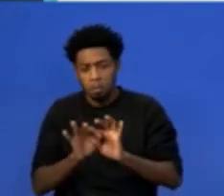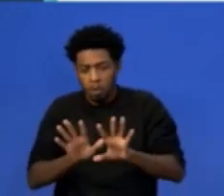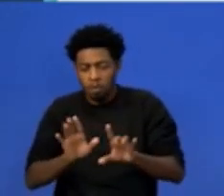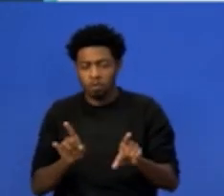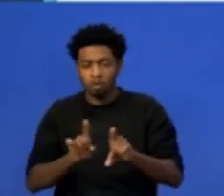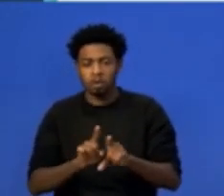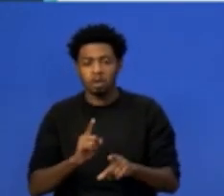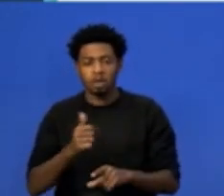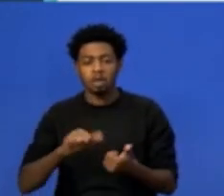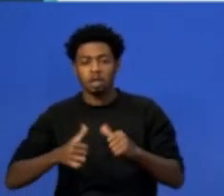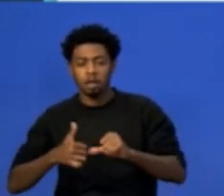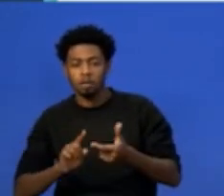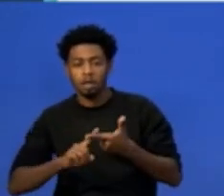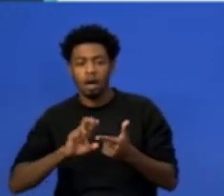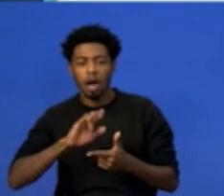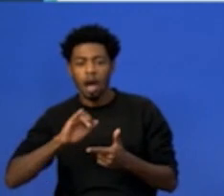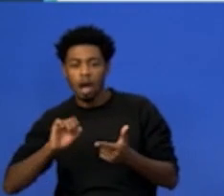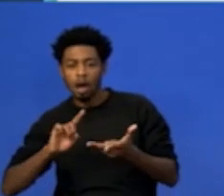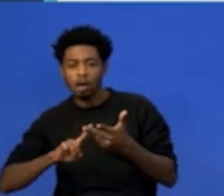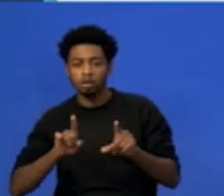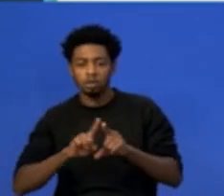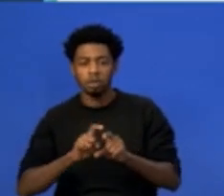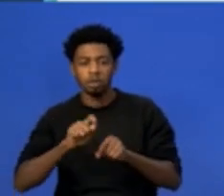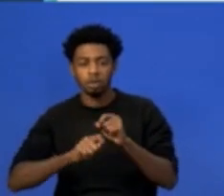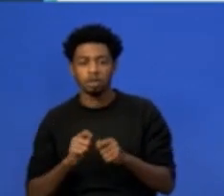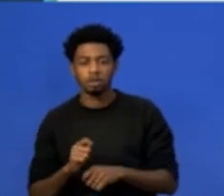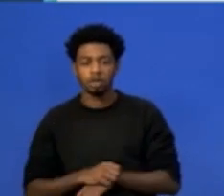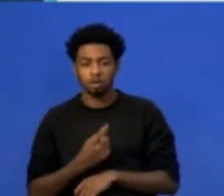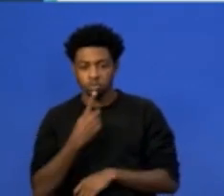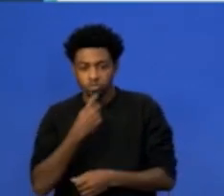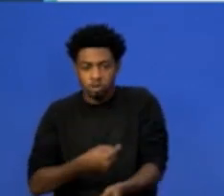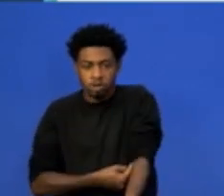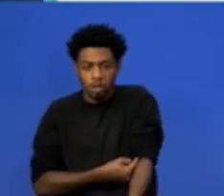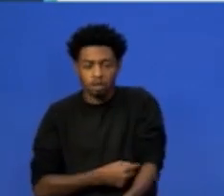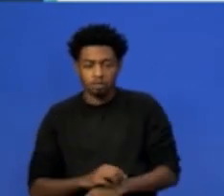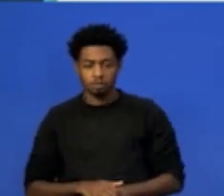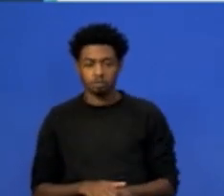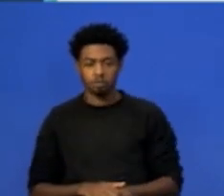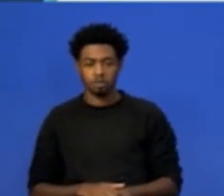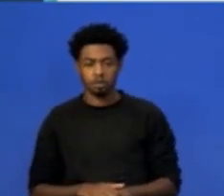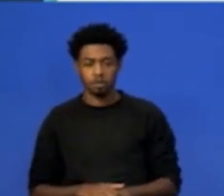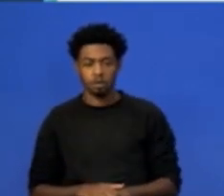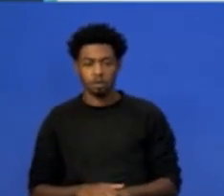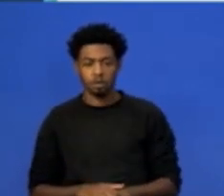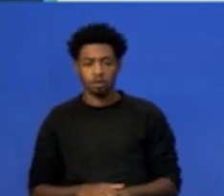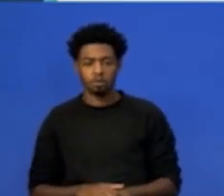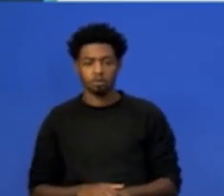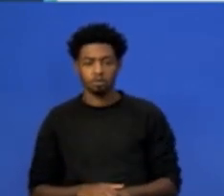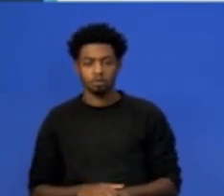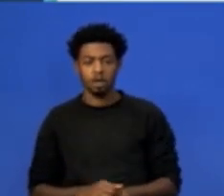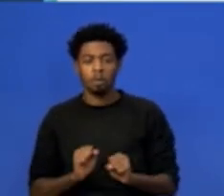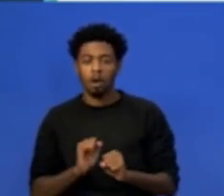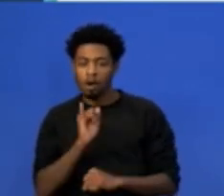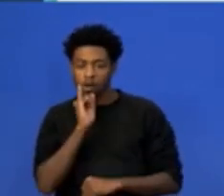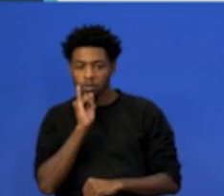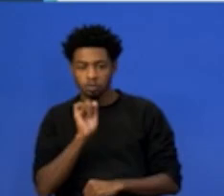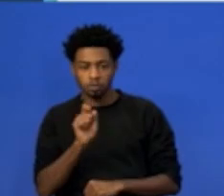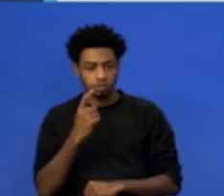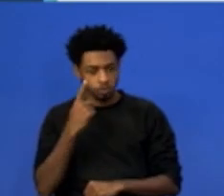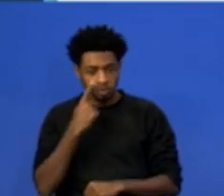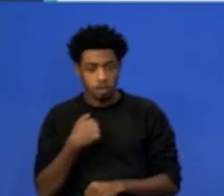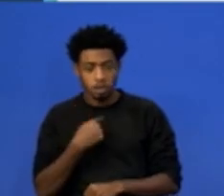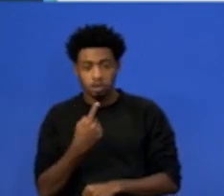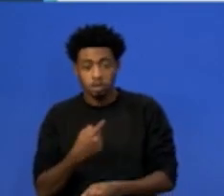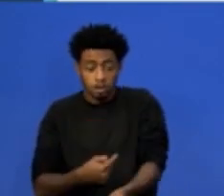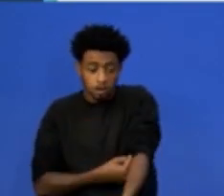radioterapia, hemodiálise e transfusão de sangue, atende a transfusão, né, dentre eles pode ser sim a transfusão de